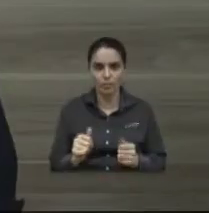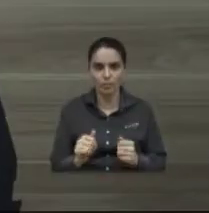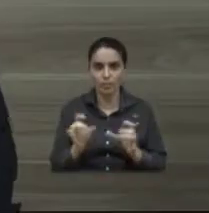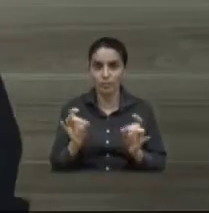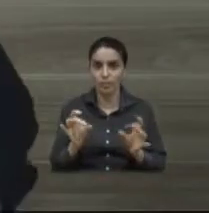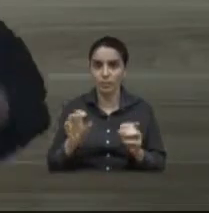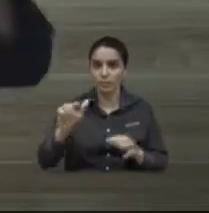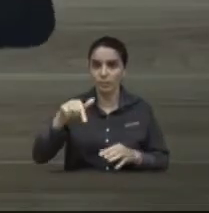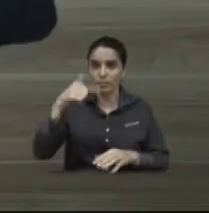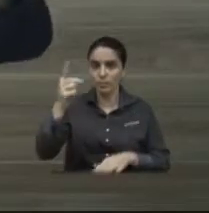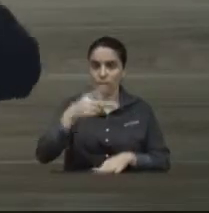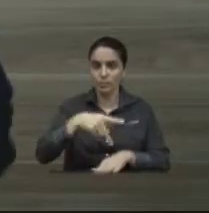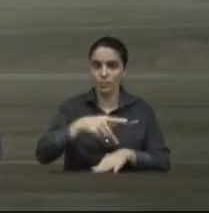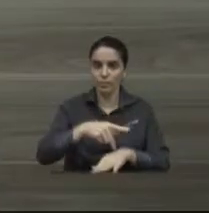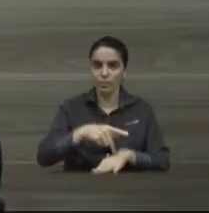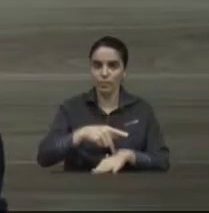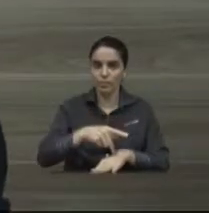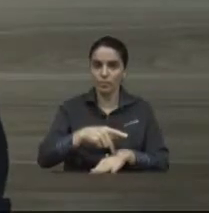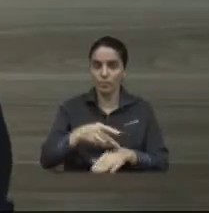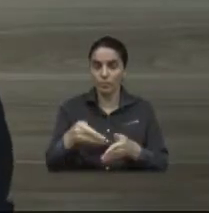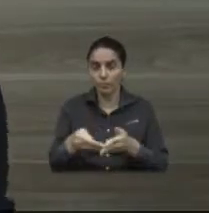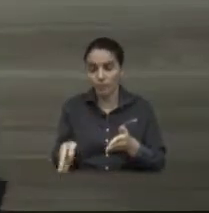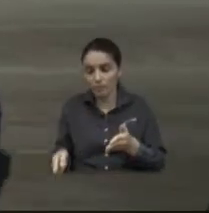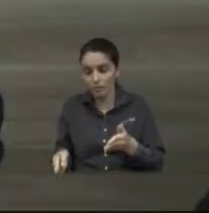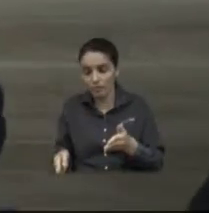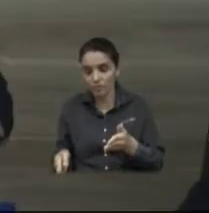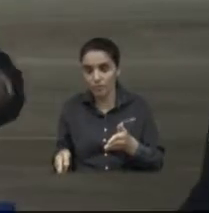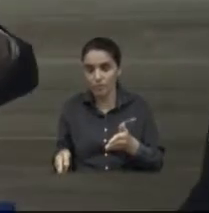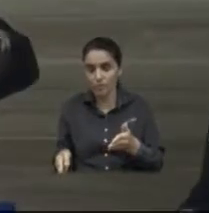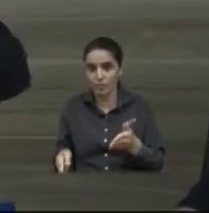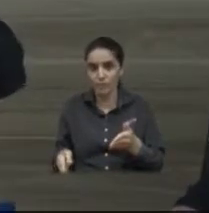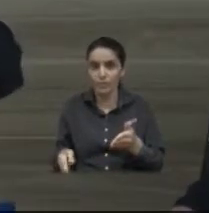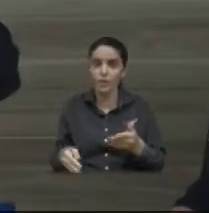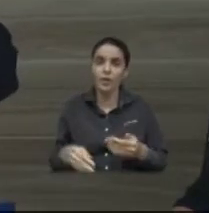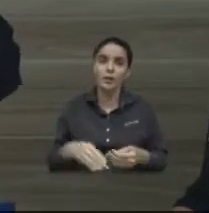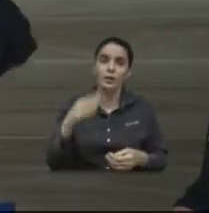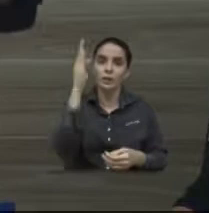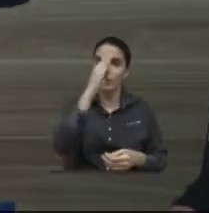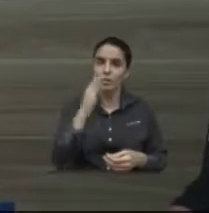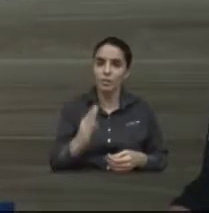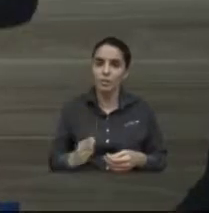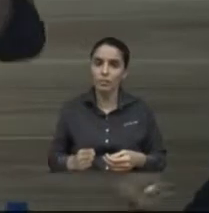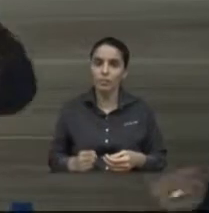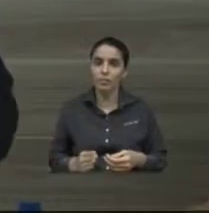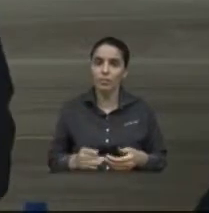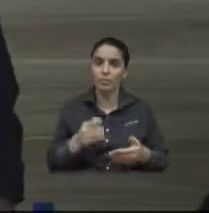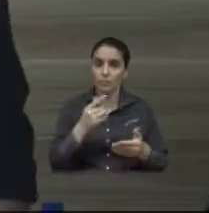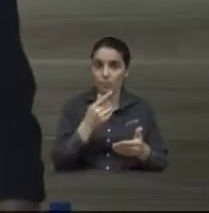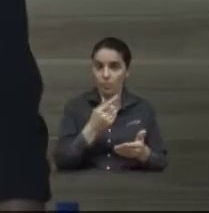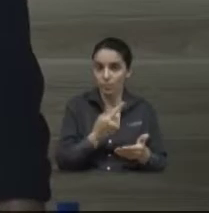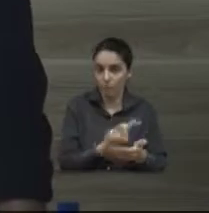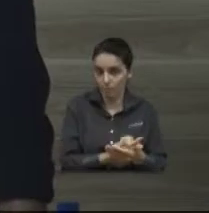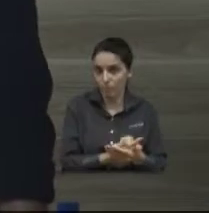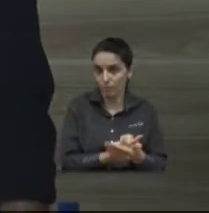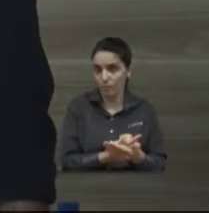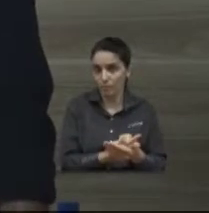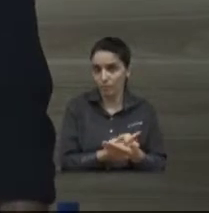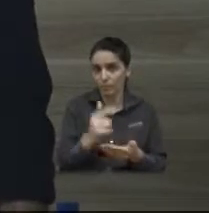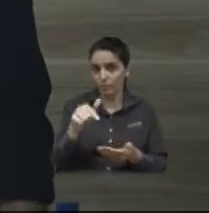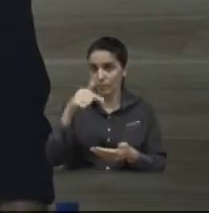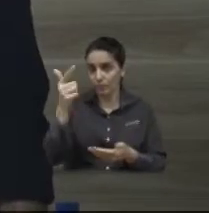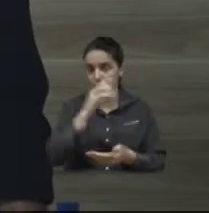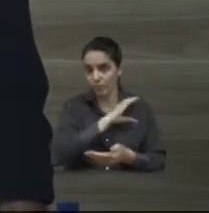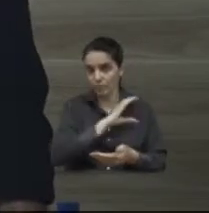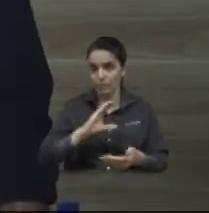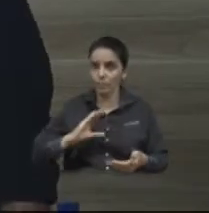que sobra fica para o empresário brasileiro comprar, que muitas vezes é mais barato comprar do chinês do que do brasileiro. Então, quando a